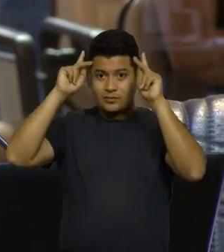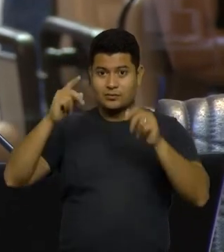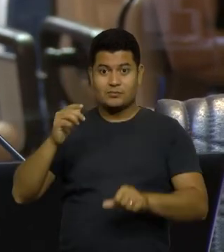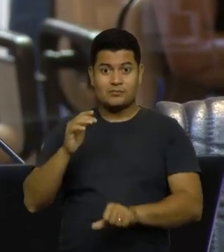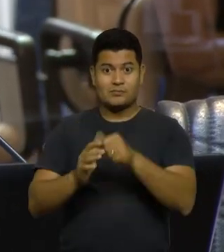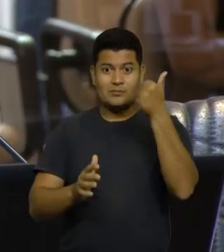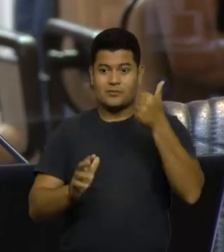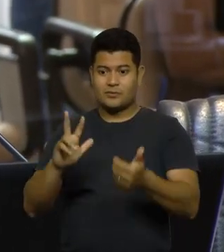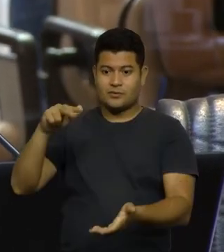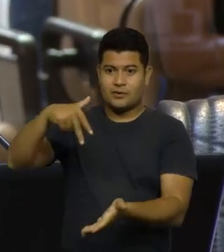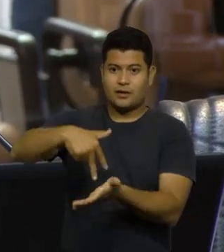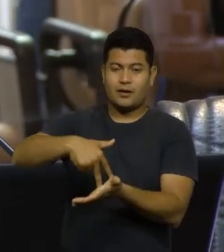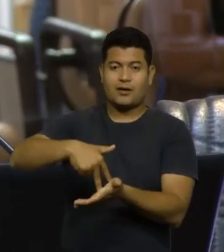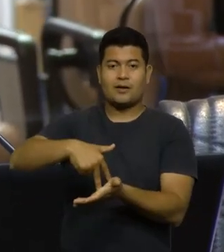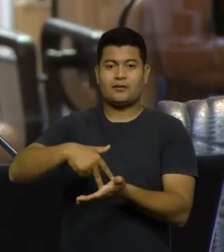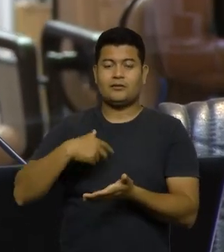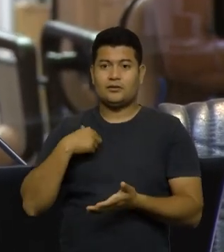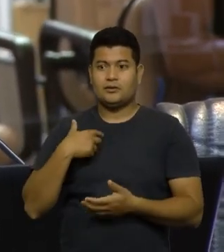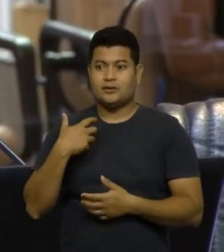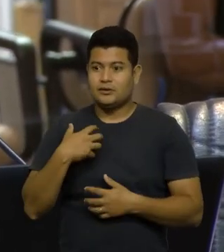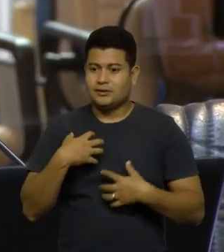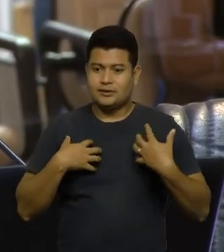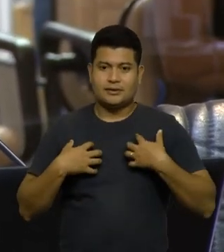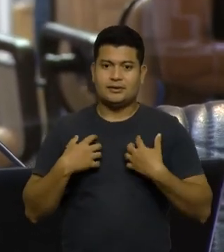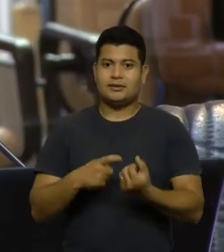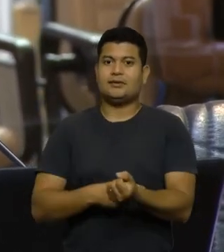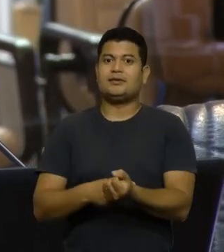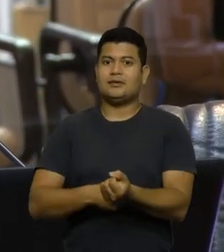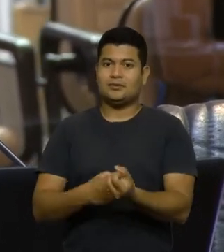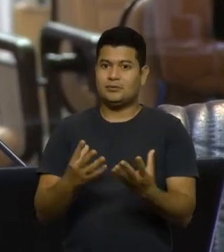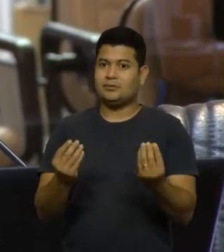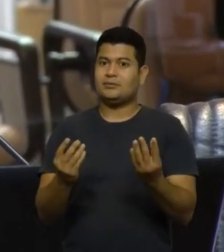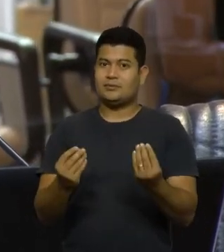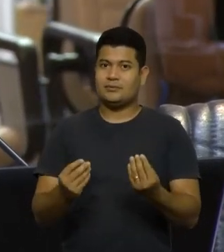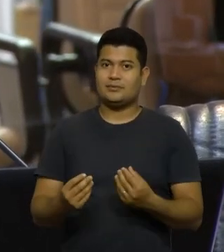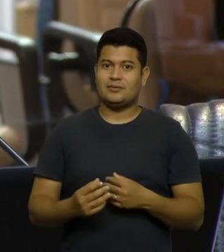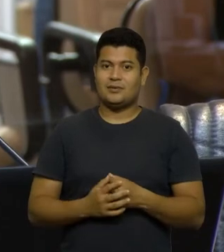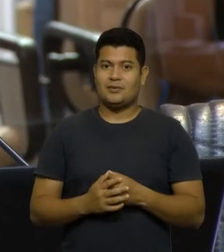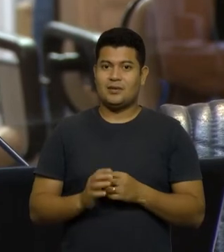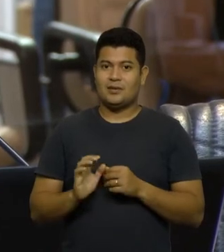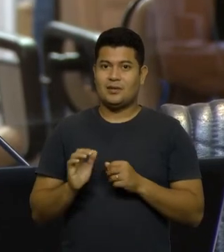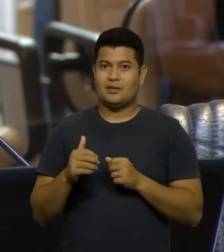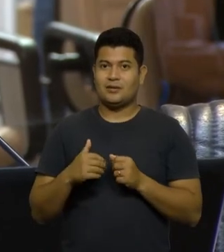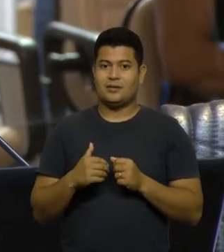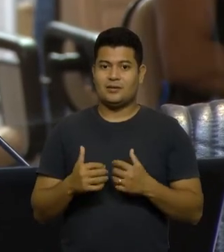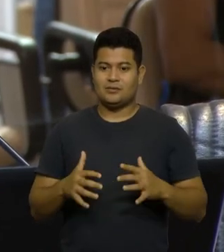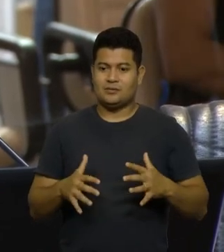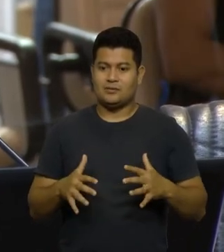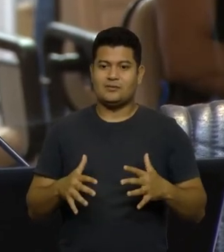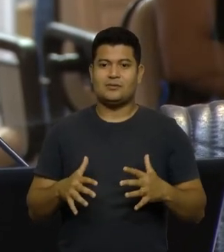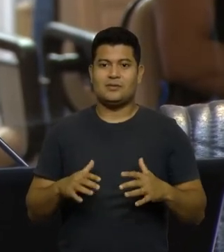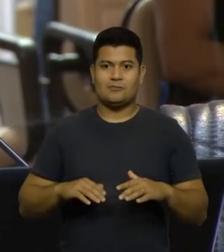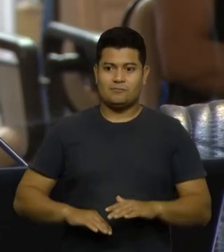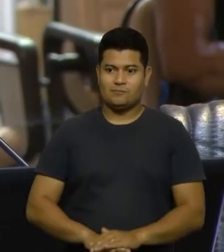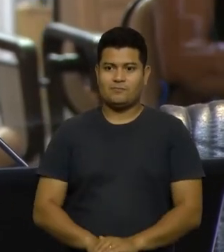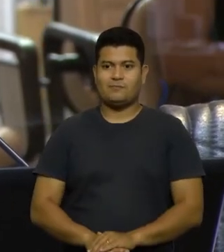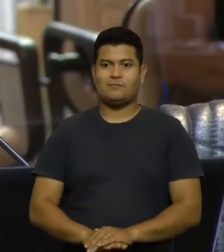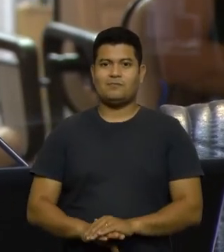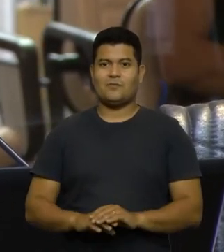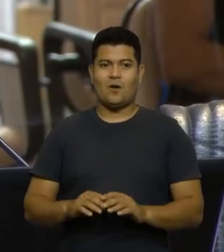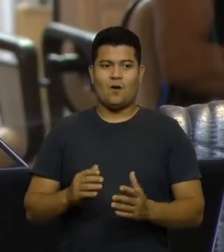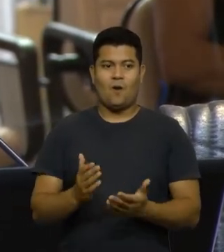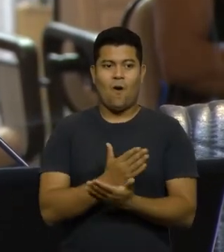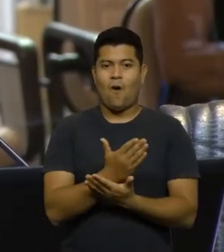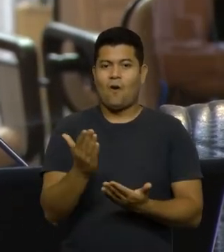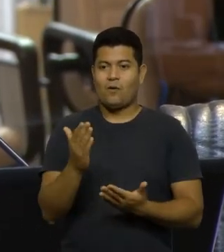aqui nessa tribuna, eu fiquei muito nervoso também, tá? Ninguém via, mas eu escondia a minha mão porque ela tremia ali dentro, ali, e me faltaram palavras